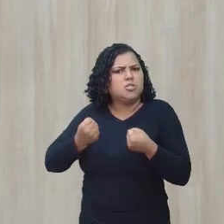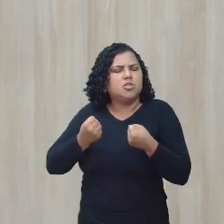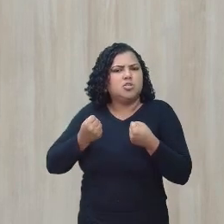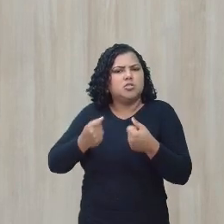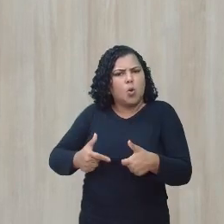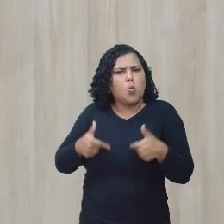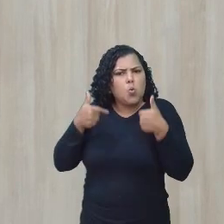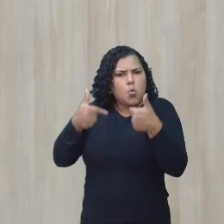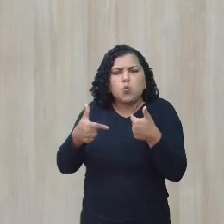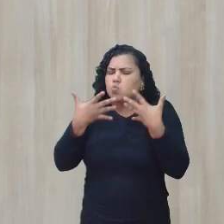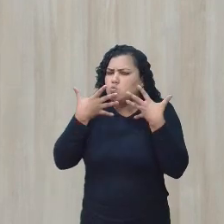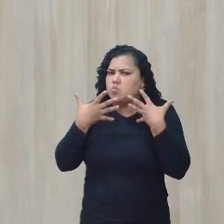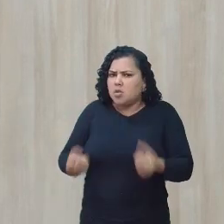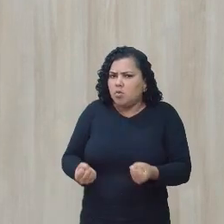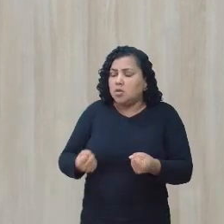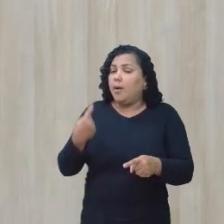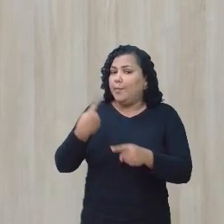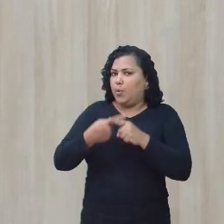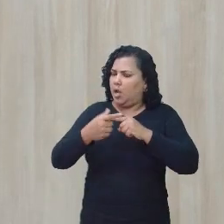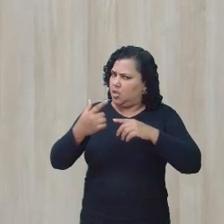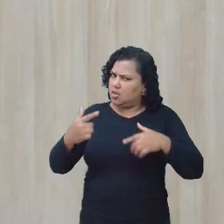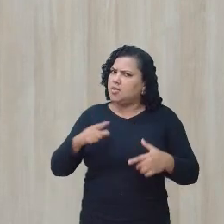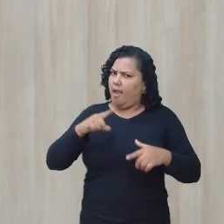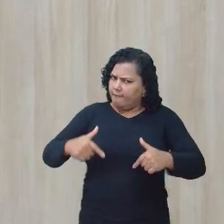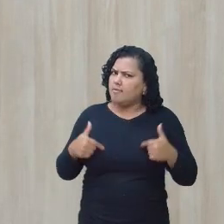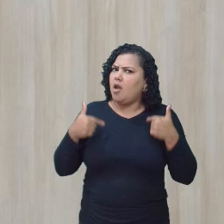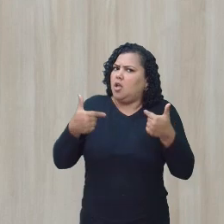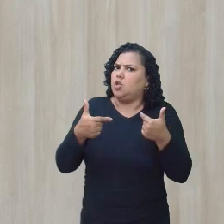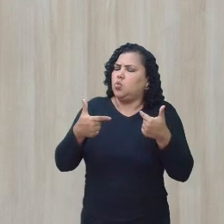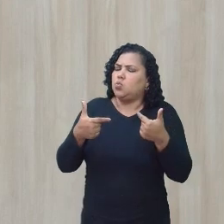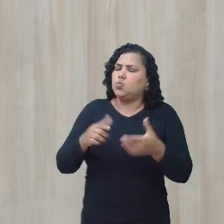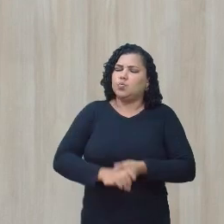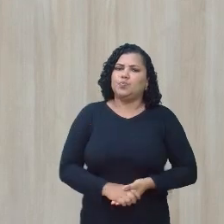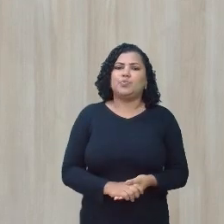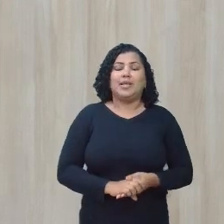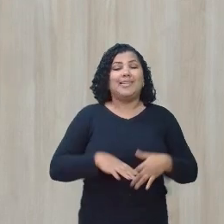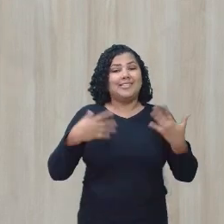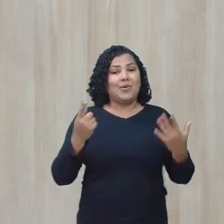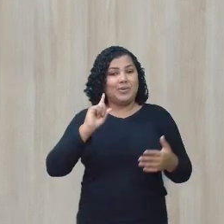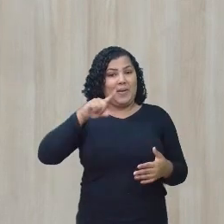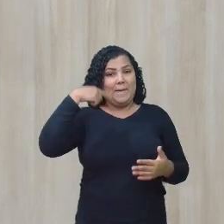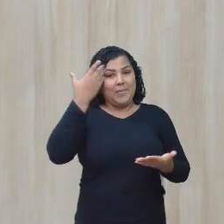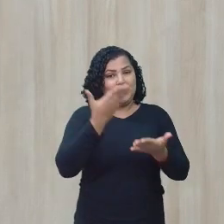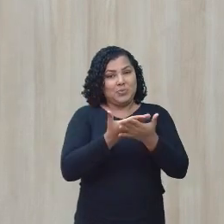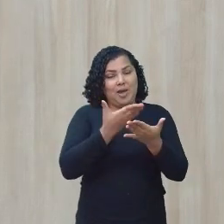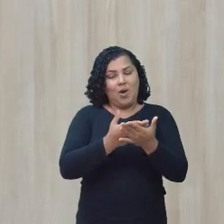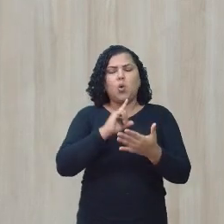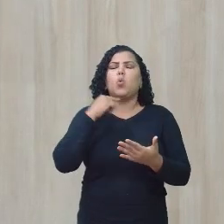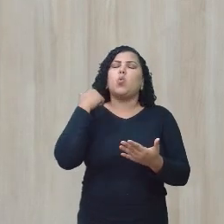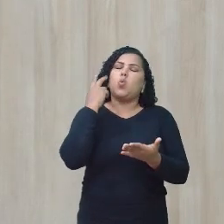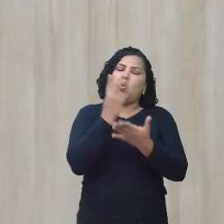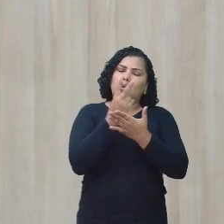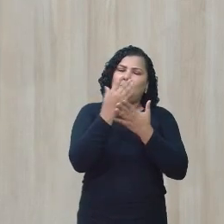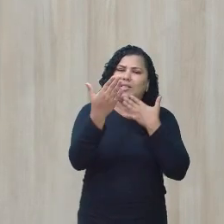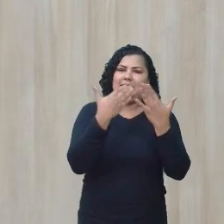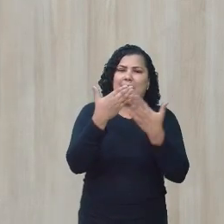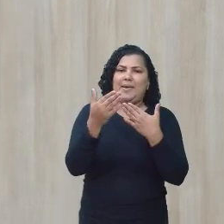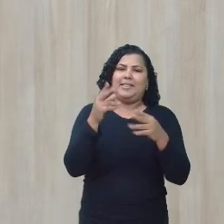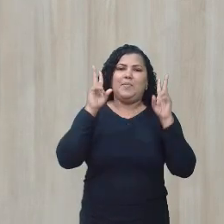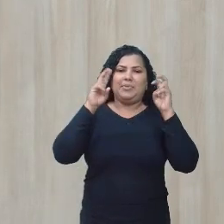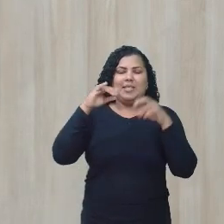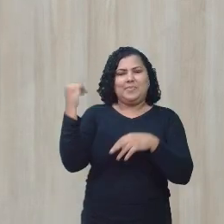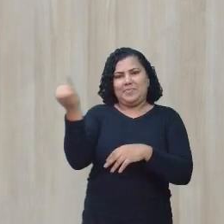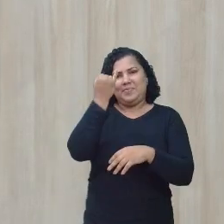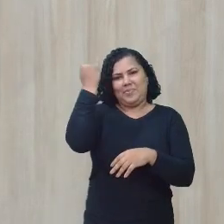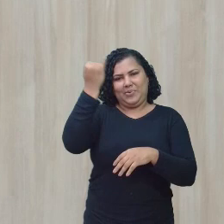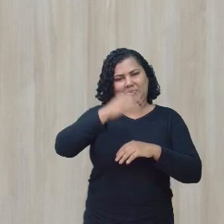né, reagiram à escravidão. Então é isso, gente. Na próxima aula a gente segue debatendo esse tema tão importante, tá